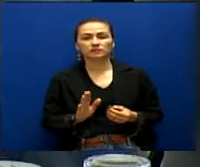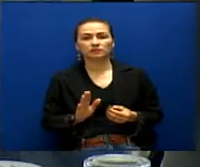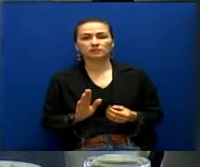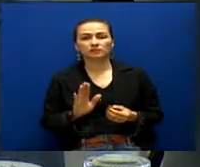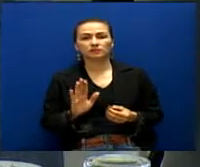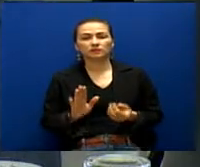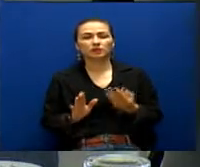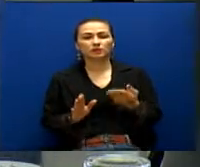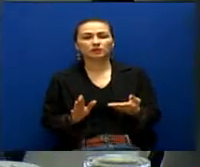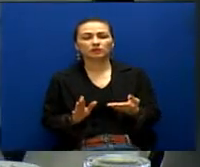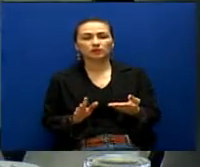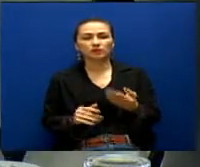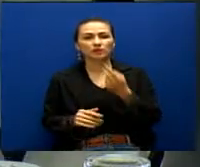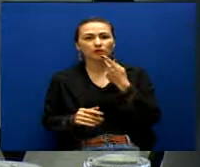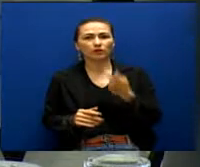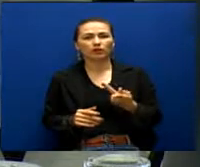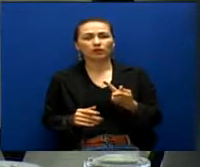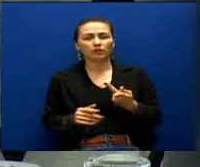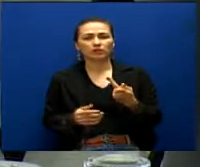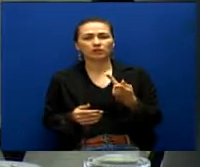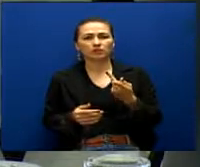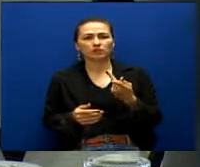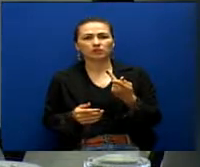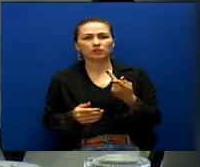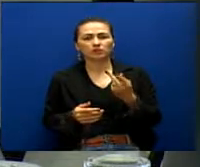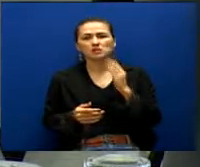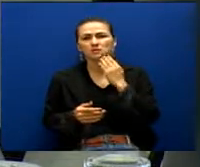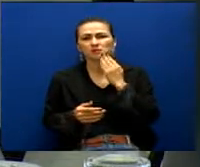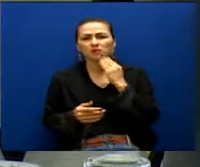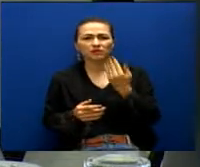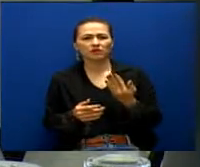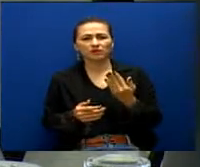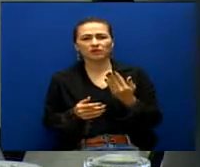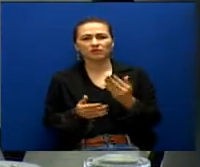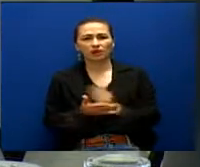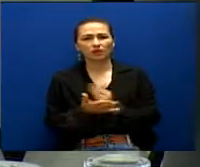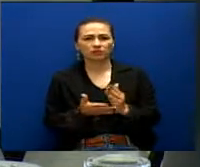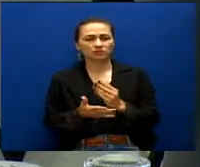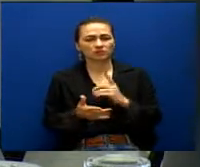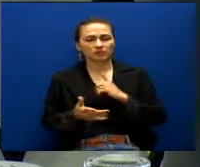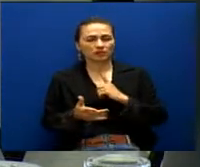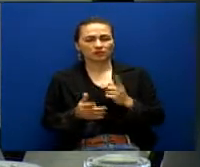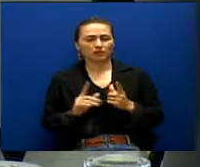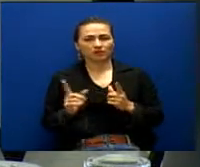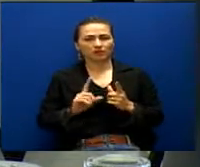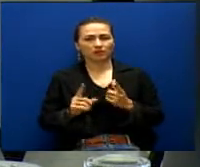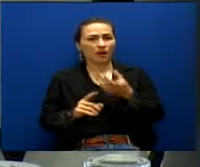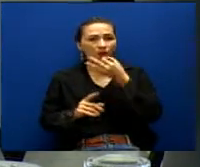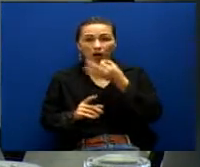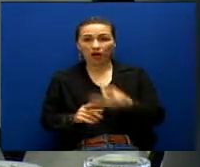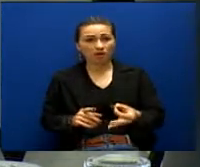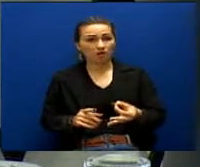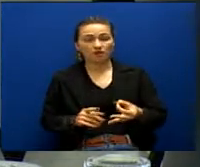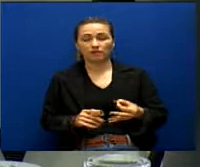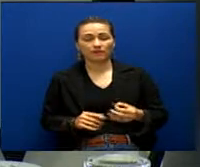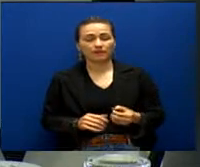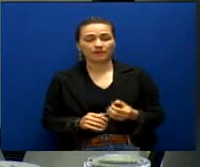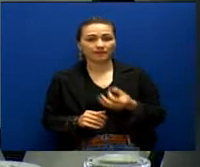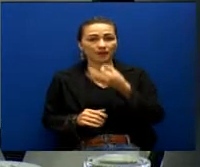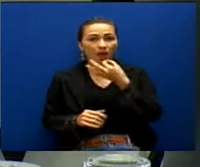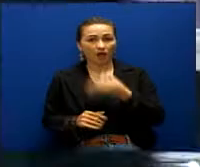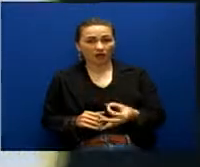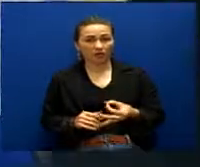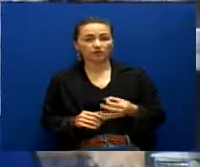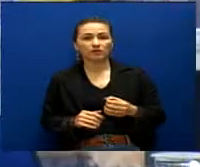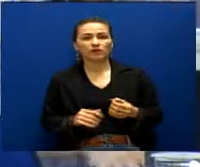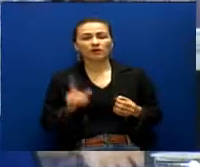Você está falando que tem alguns defeitos. Não tem alguns defeitos. Esse PPA é horrível. É horrível. Vereador, eu costumo falar que é o